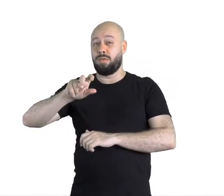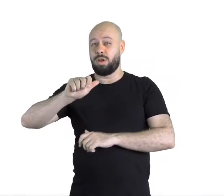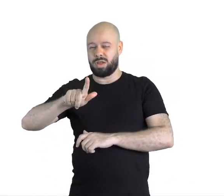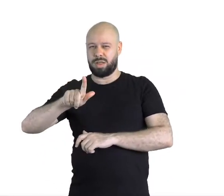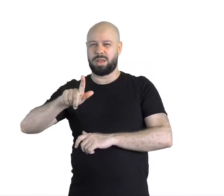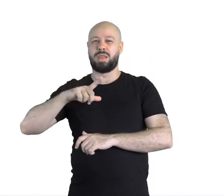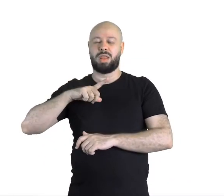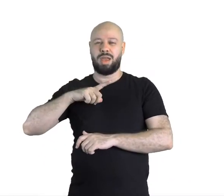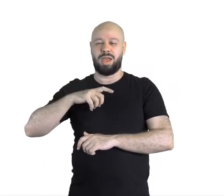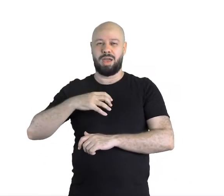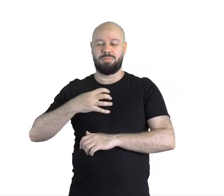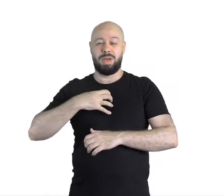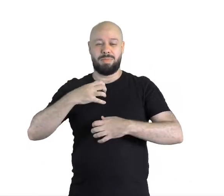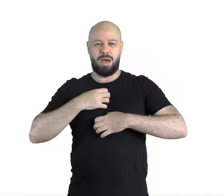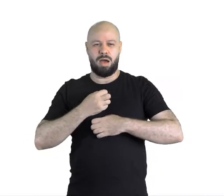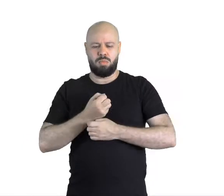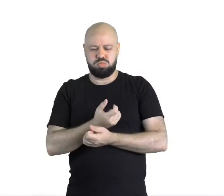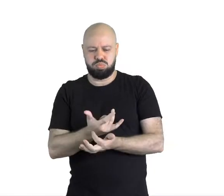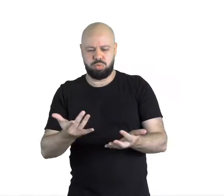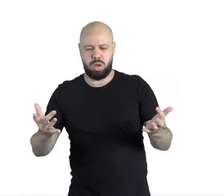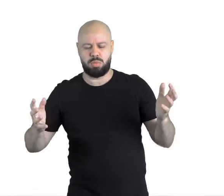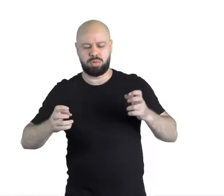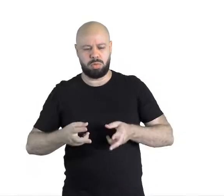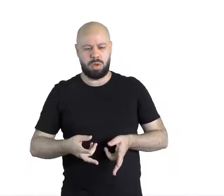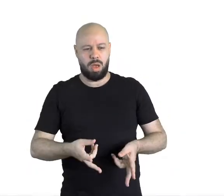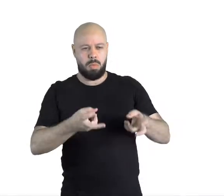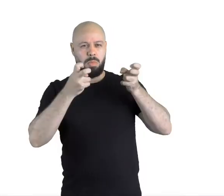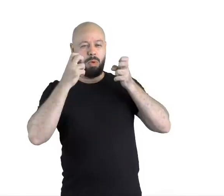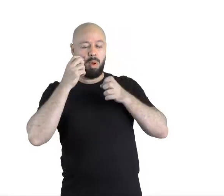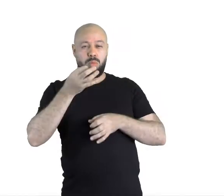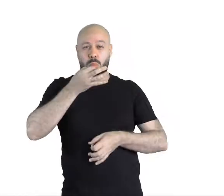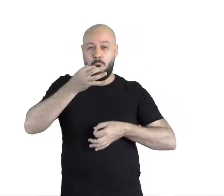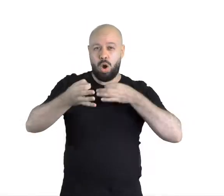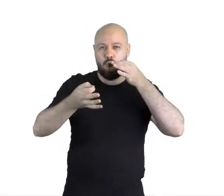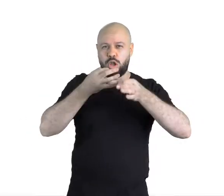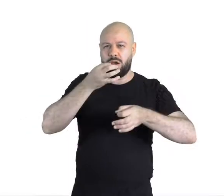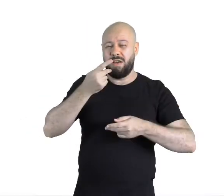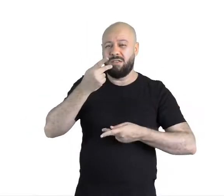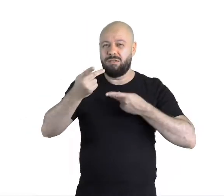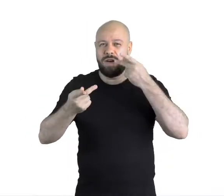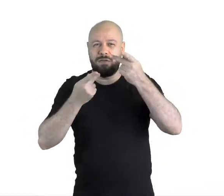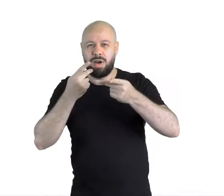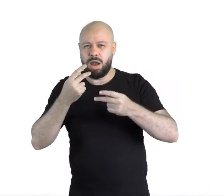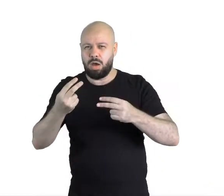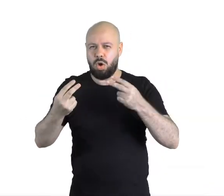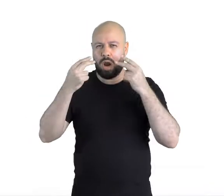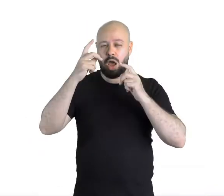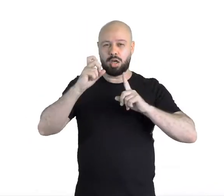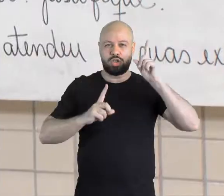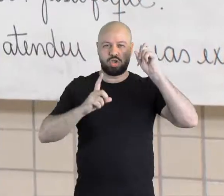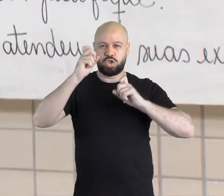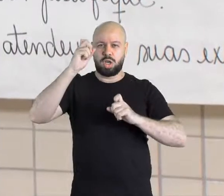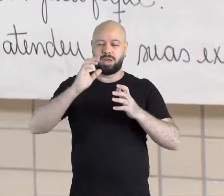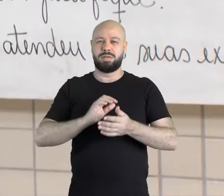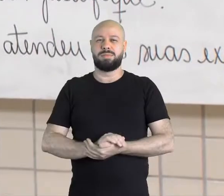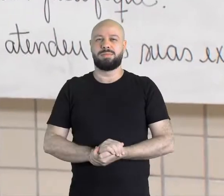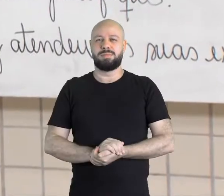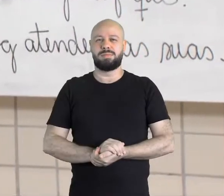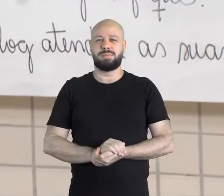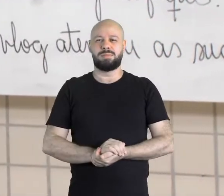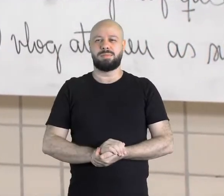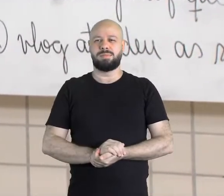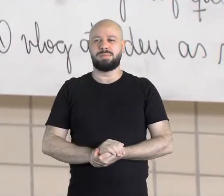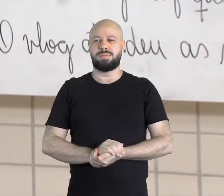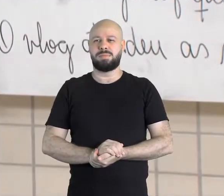com a audiência, uma vez que é possível transmitir uma opinião com fala, olhares e gestos. Então,